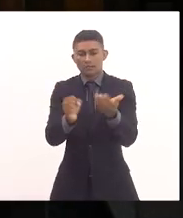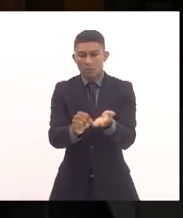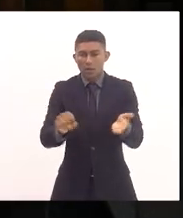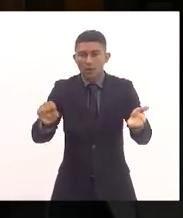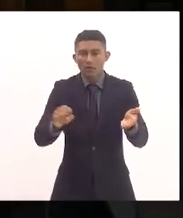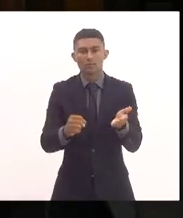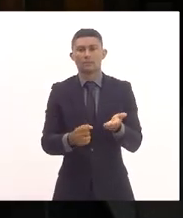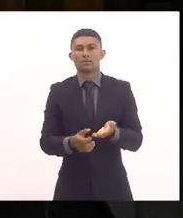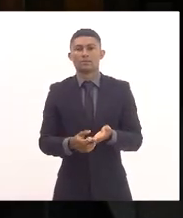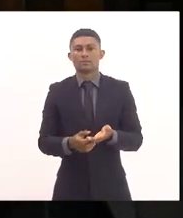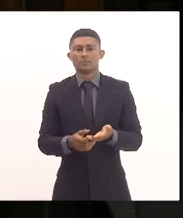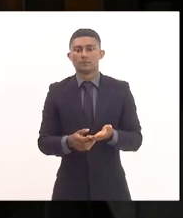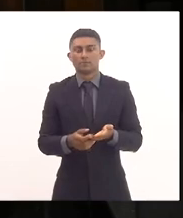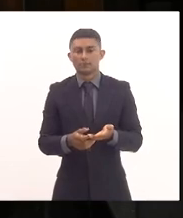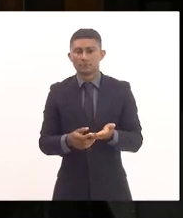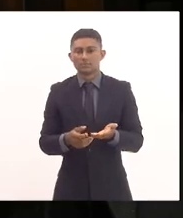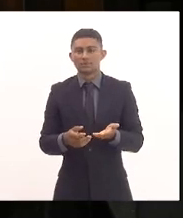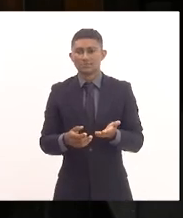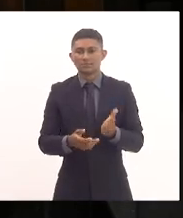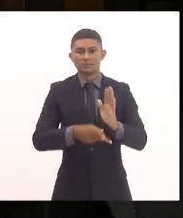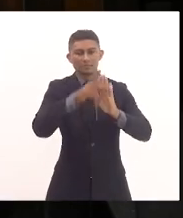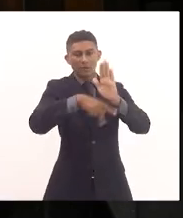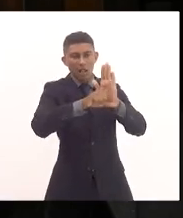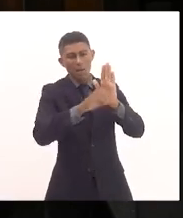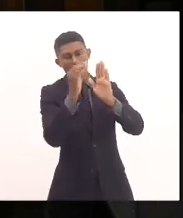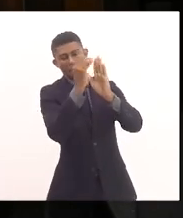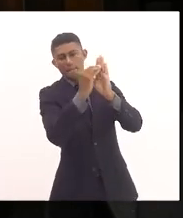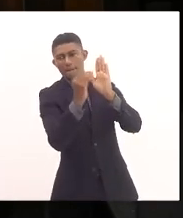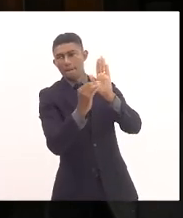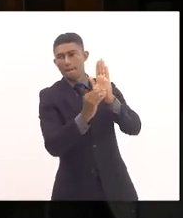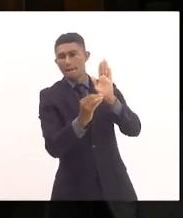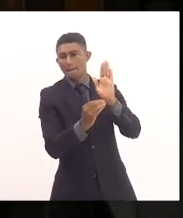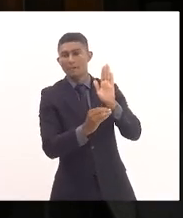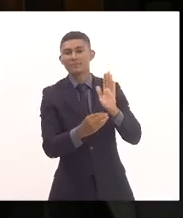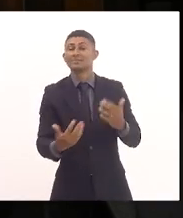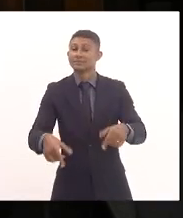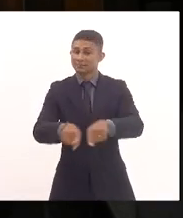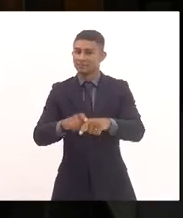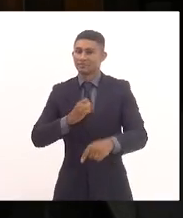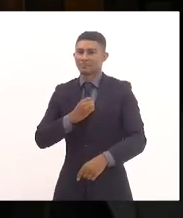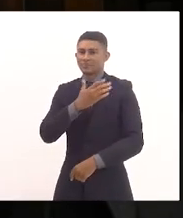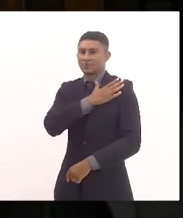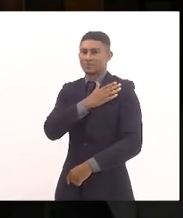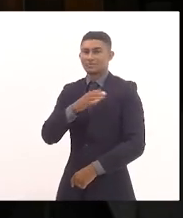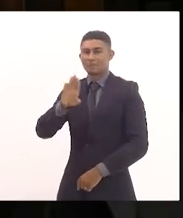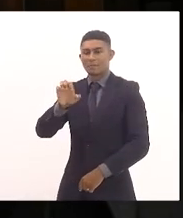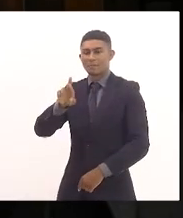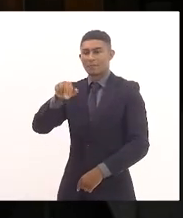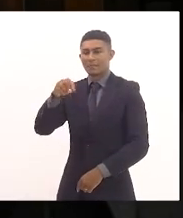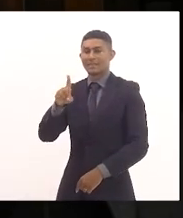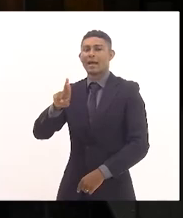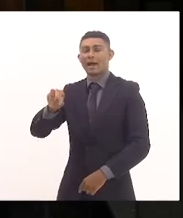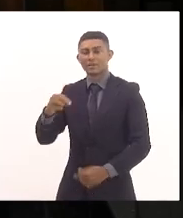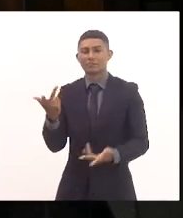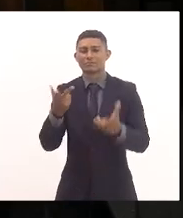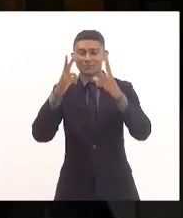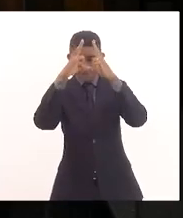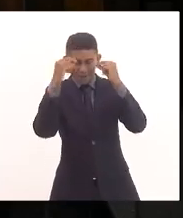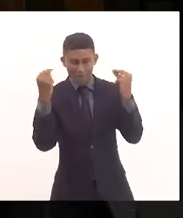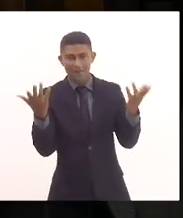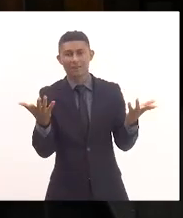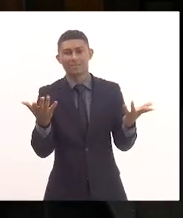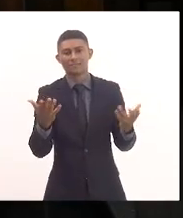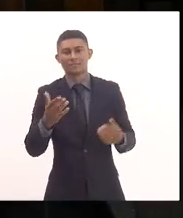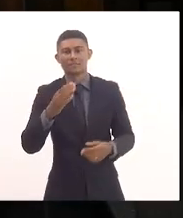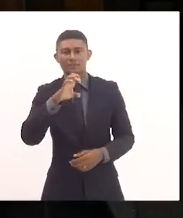Malafaia, que hoje aqui no plenário... Subtenente Bernardo, enfermeira Rejane. Subtenente Bernardo, enfermeira